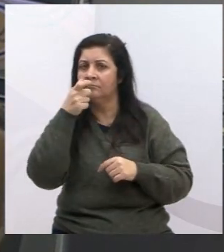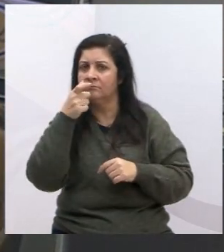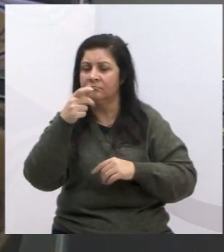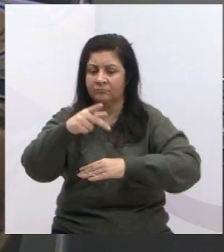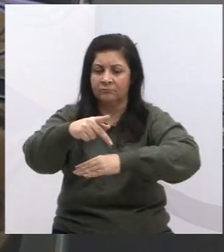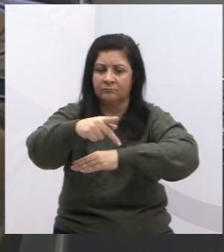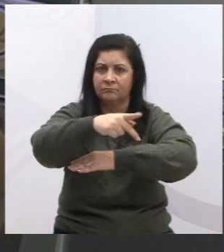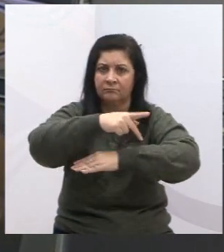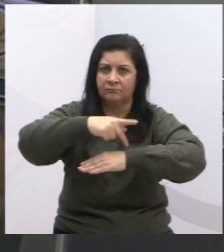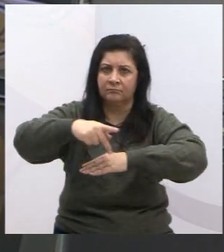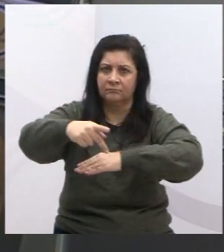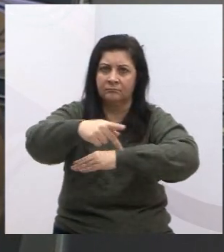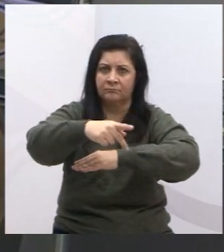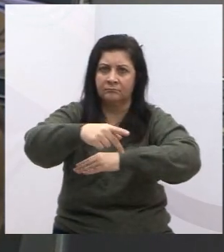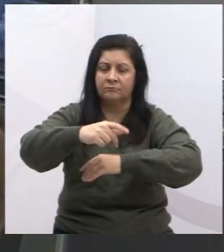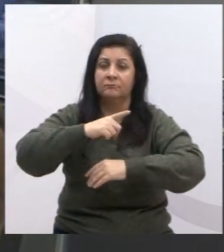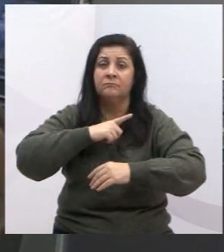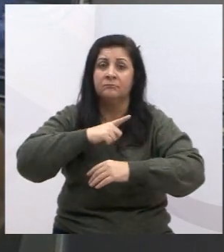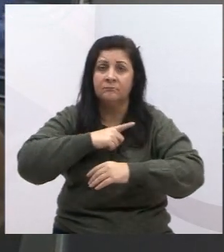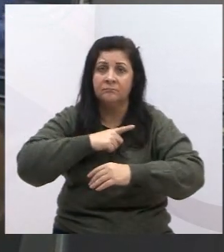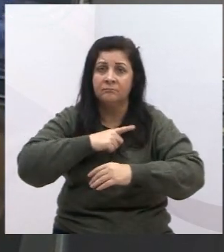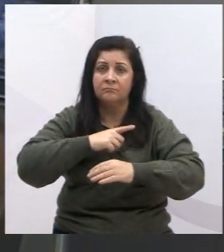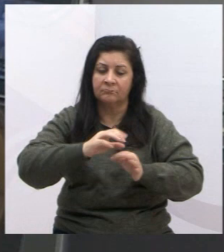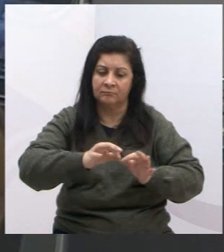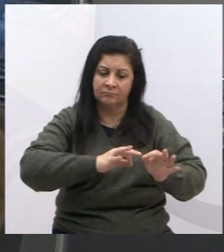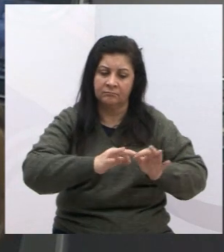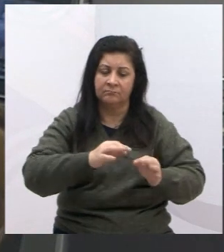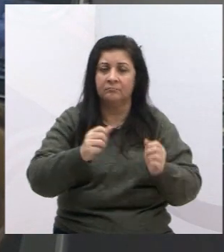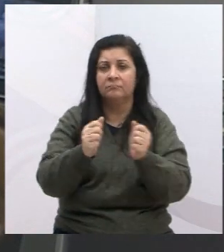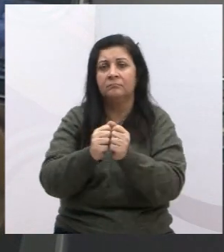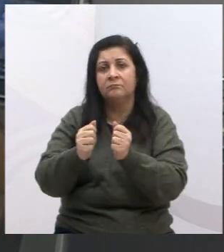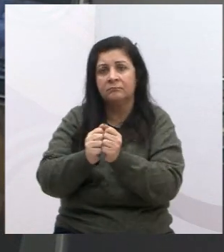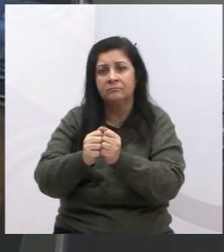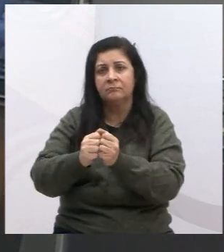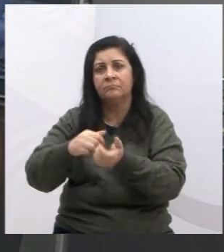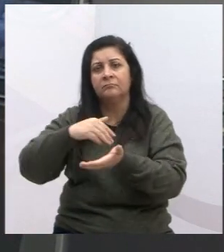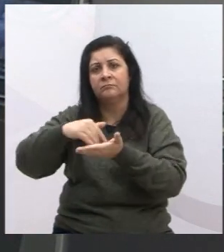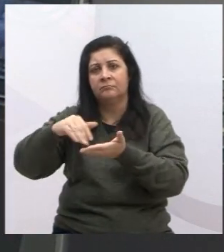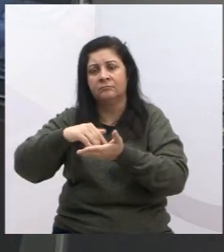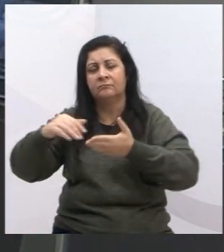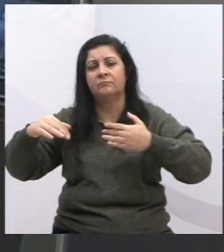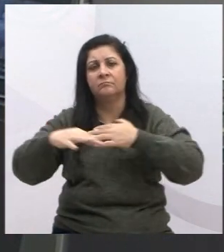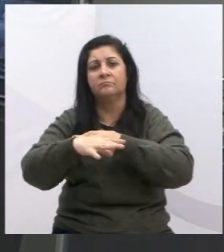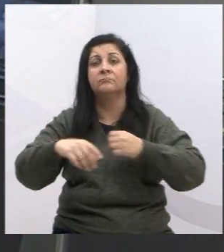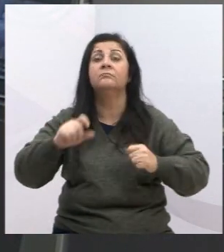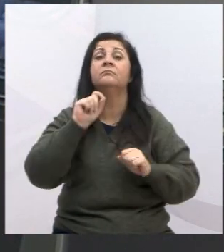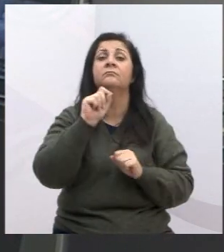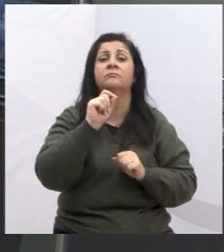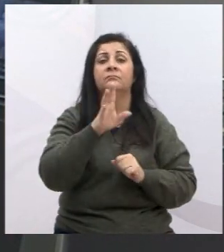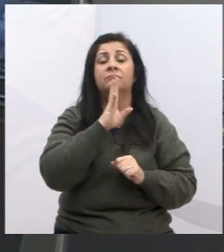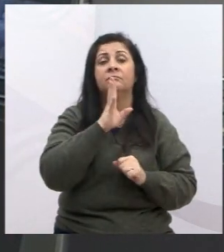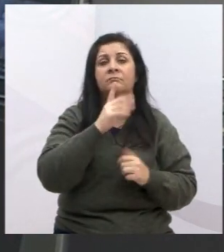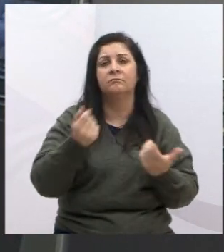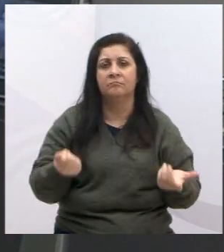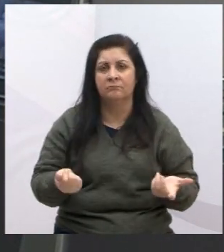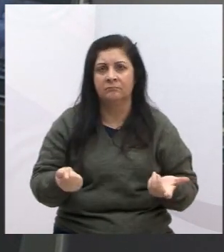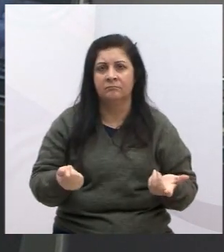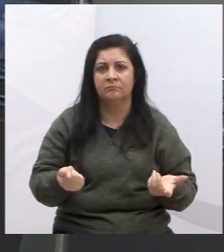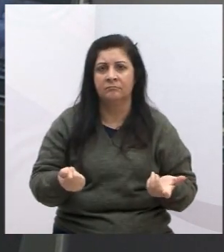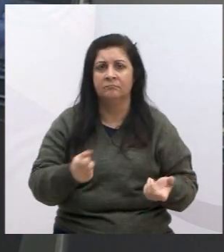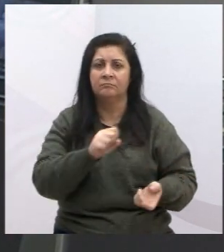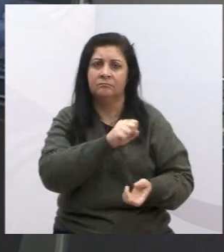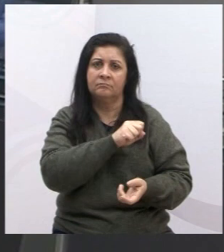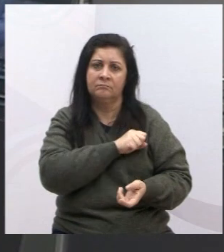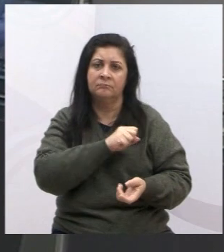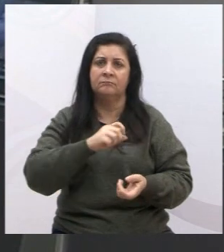rotatória do Califórnia. Houve o projeto em parceria com a municipalidade, porque quem conhece mais o município são os servidores